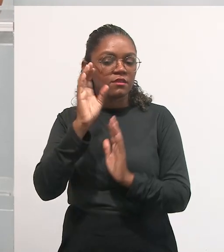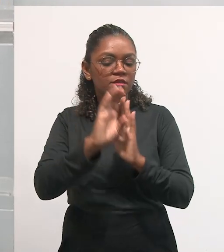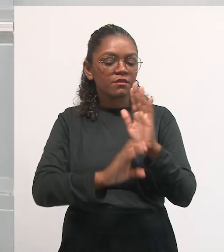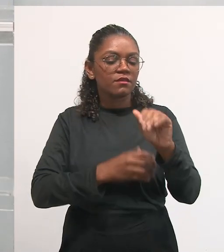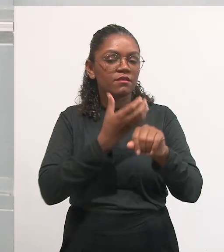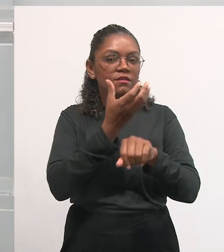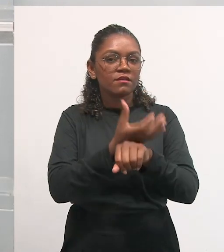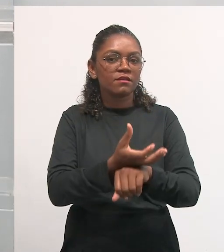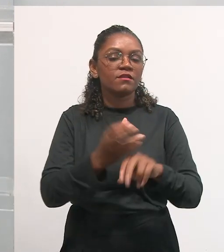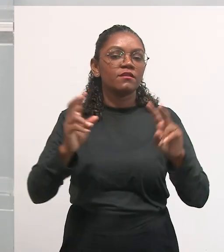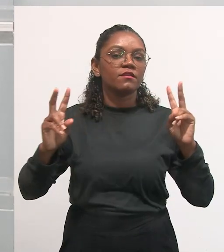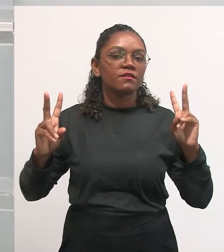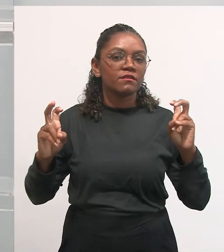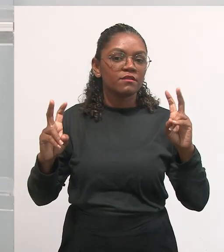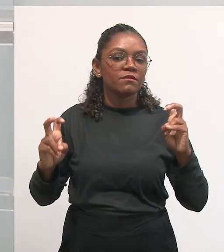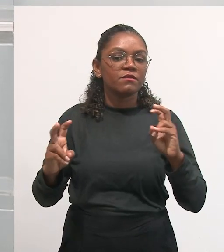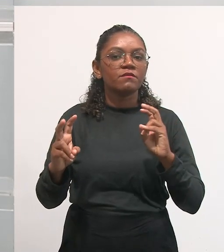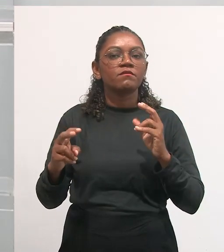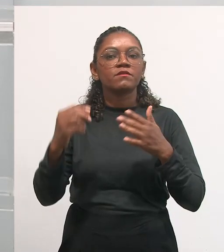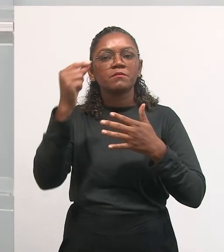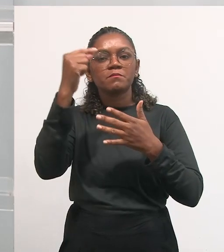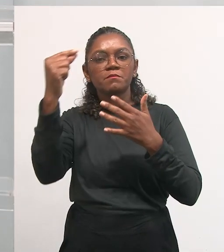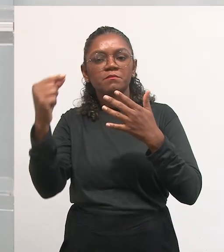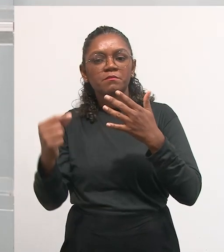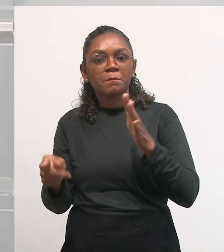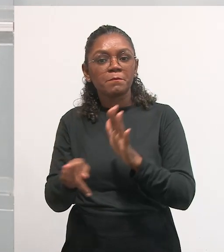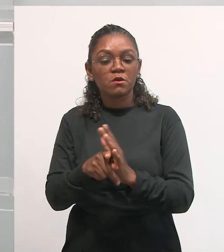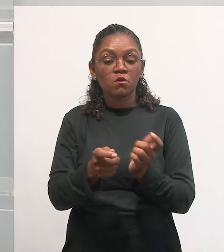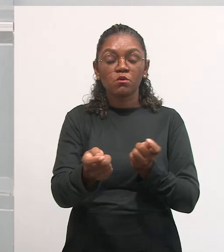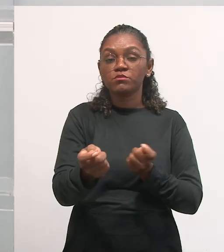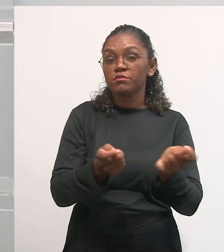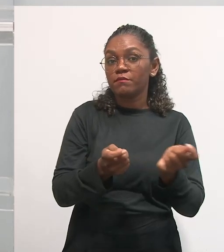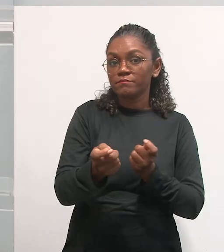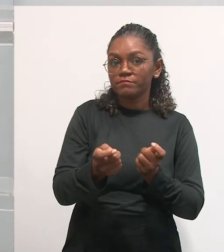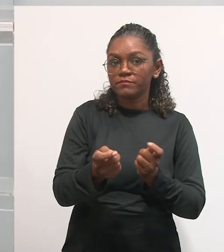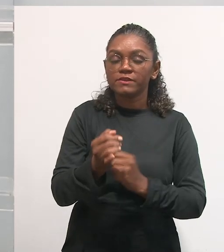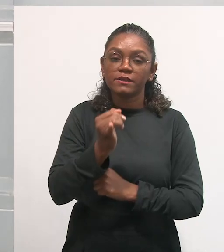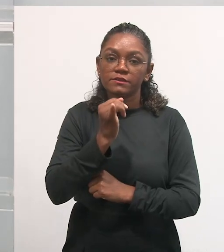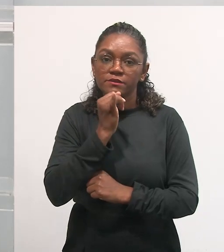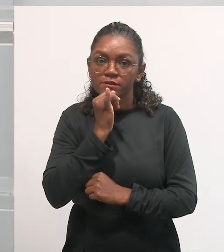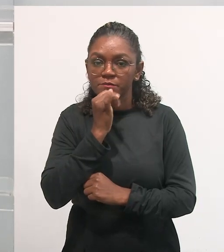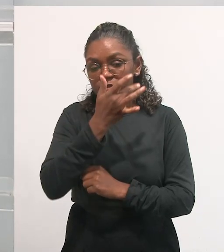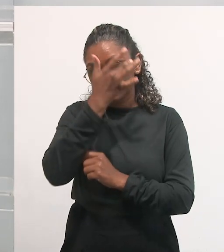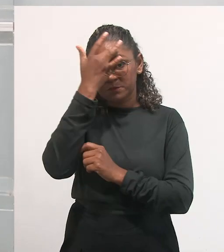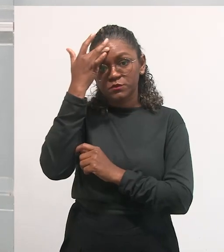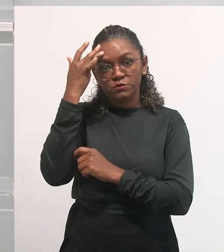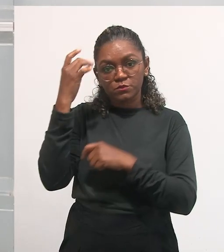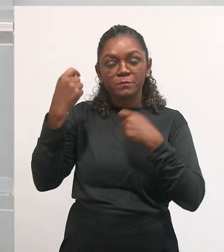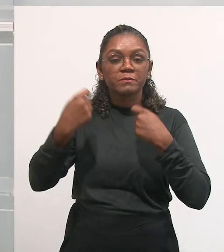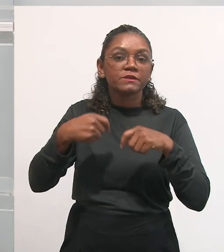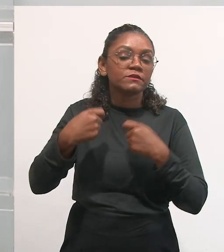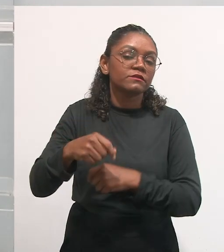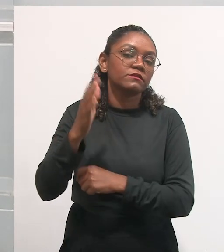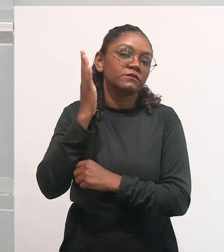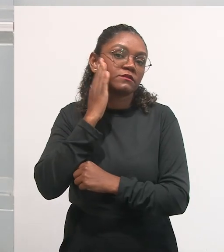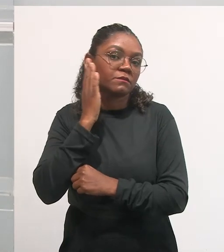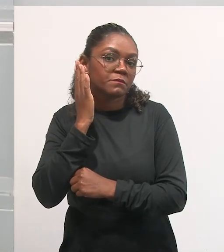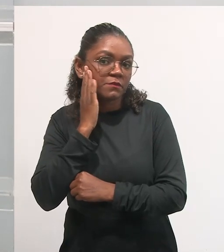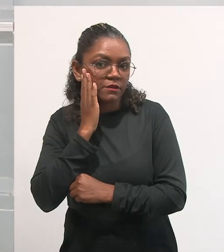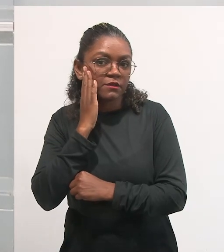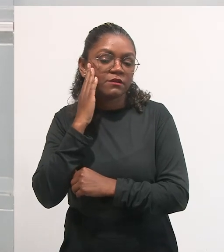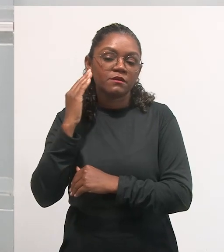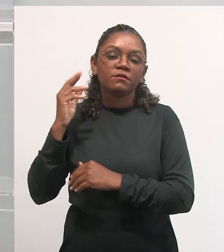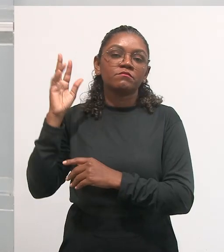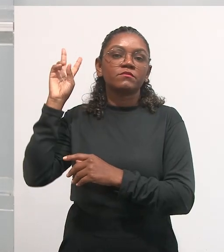forma como um elemento de controle o que as pessoas podem saber a respeito do conhecimento construído